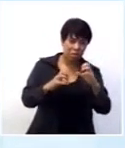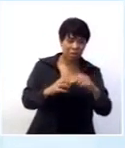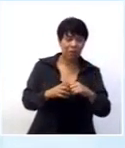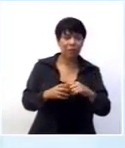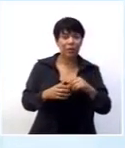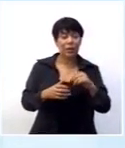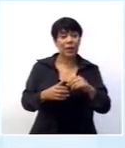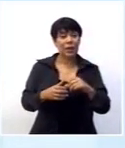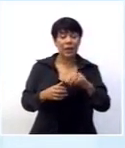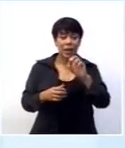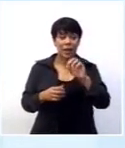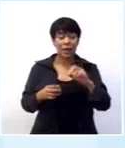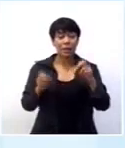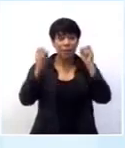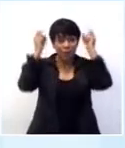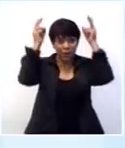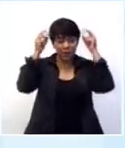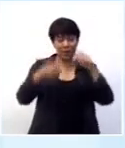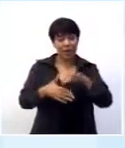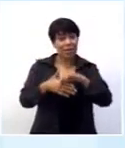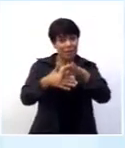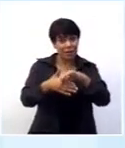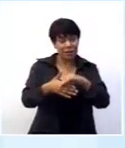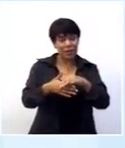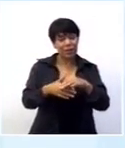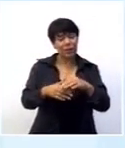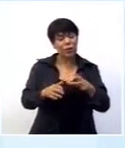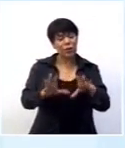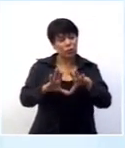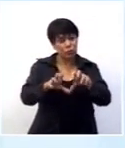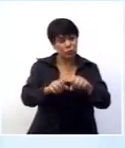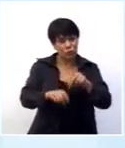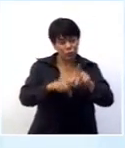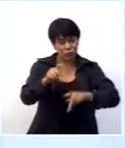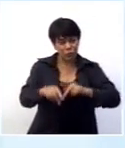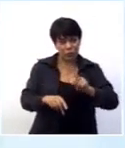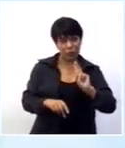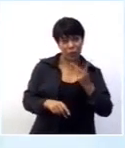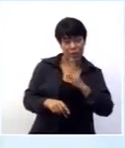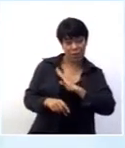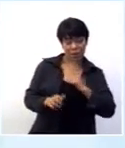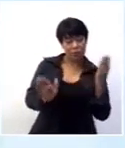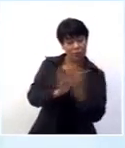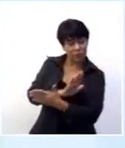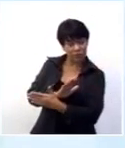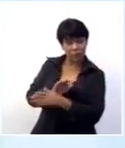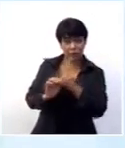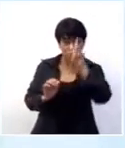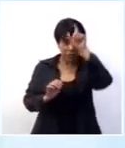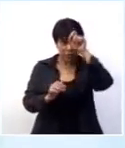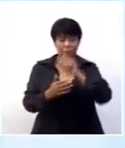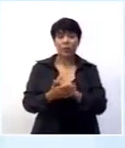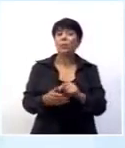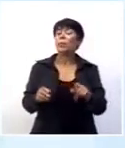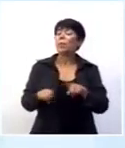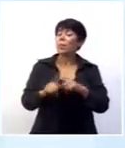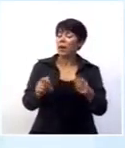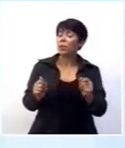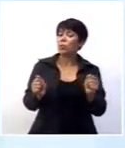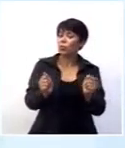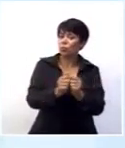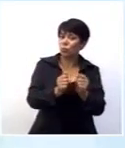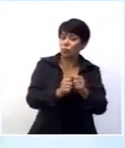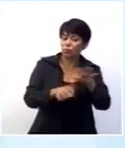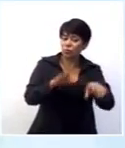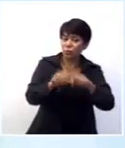para fora do Egito e Ramsés II vai conseguir derrotar mais alguns povos asiáticos, como os hititas, tá? E